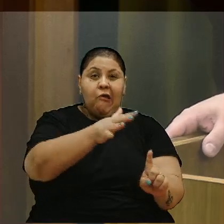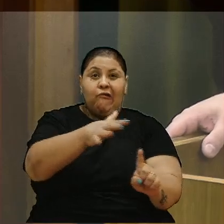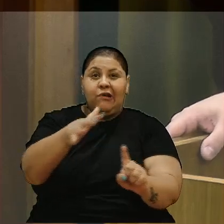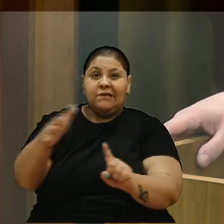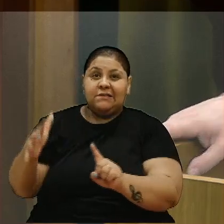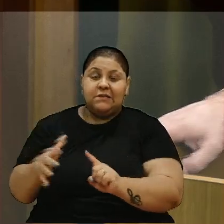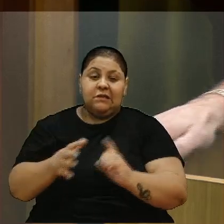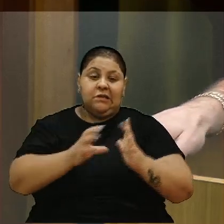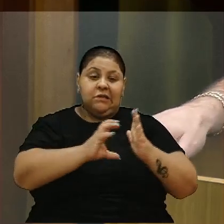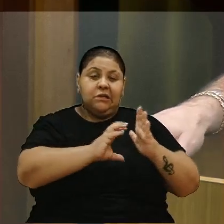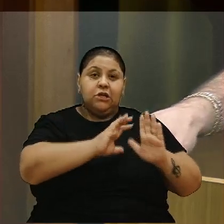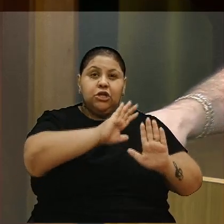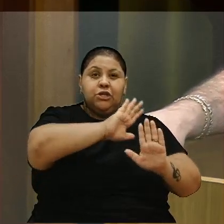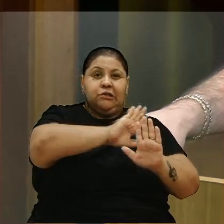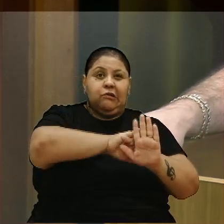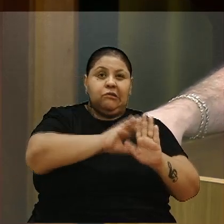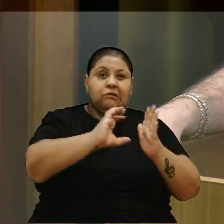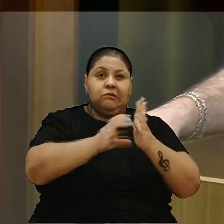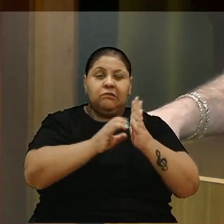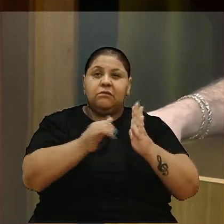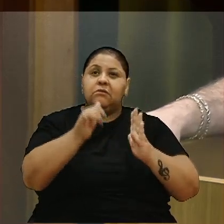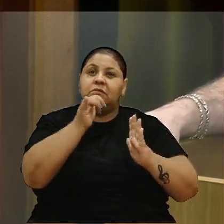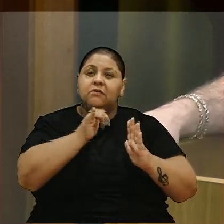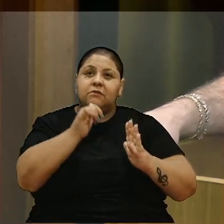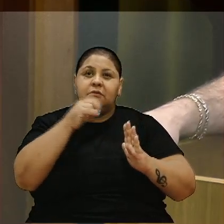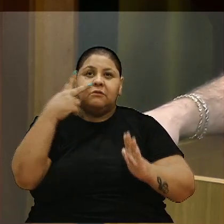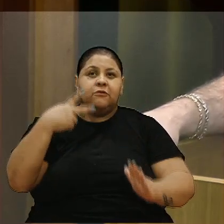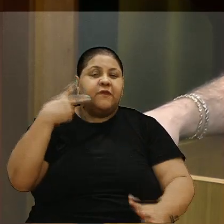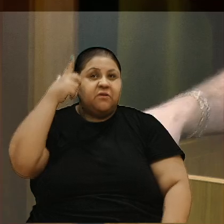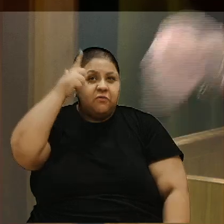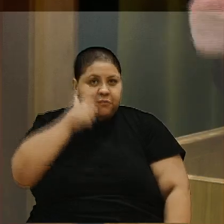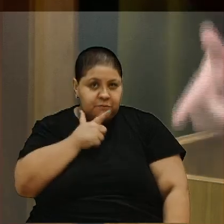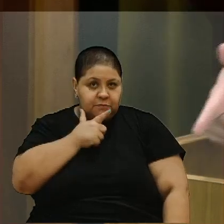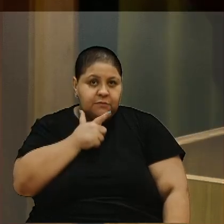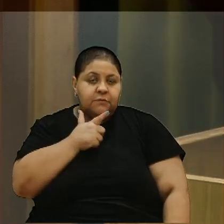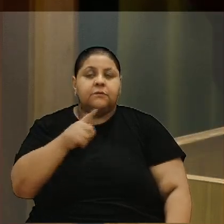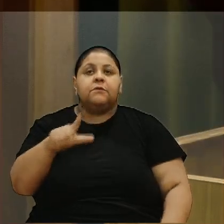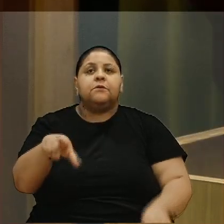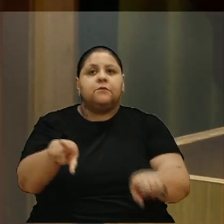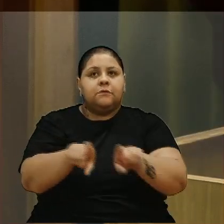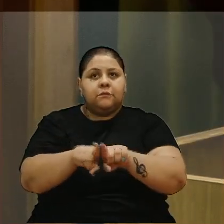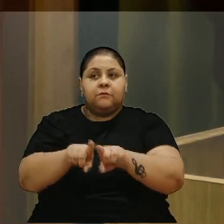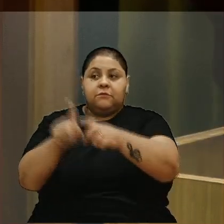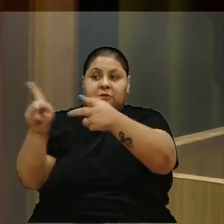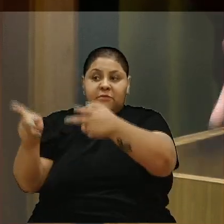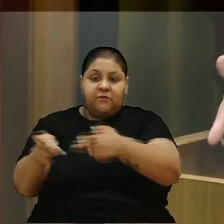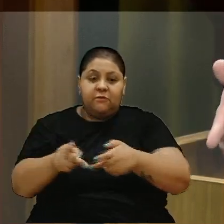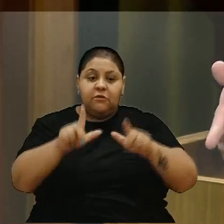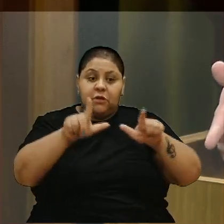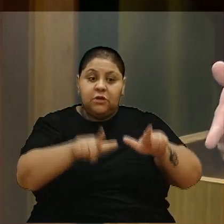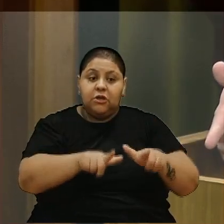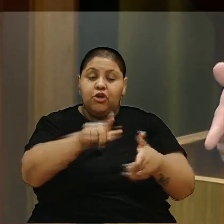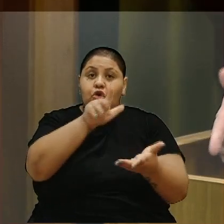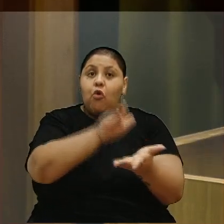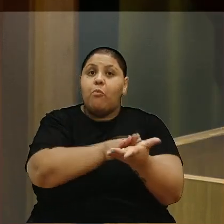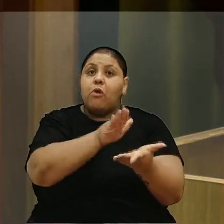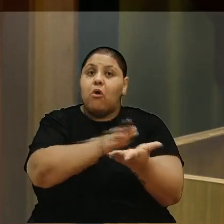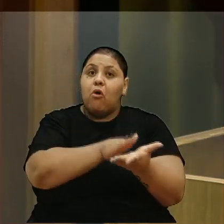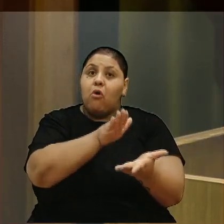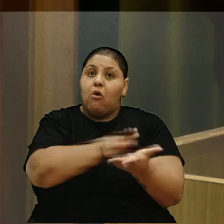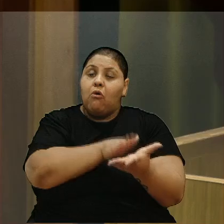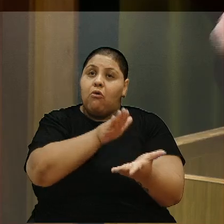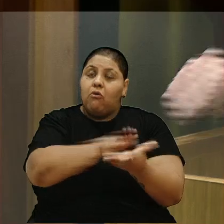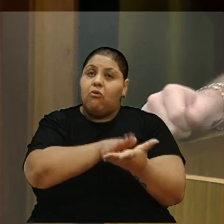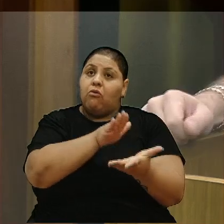defendem o que nós defendemos. A exemplo do vereador Lucas Carenato, que também visitou o local e cobrou